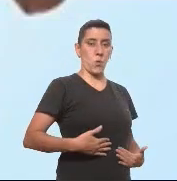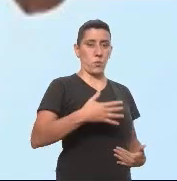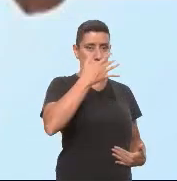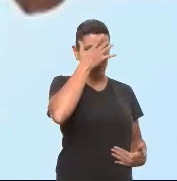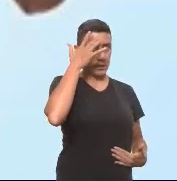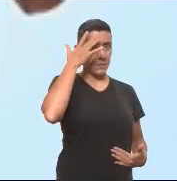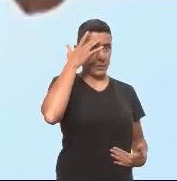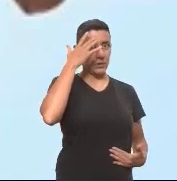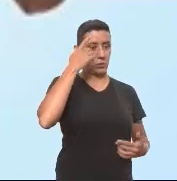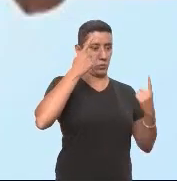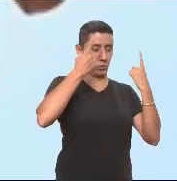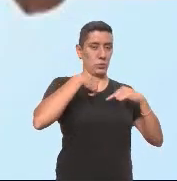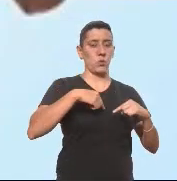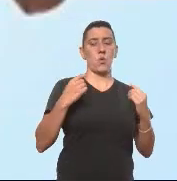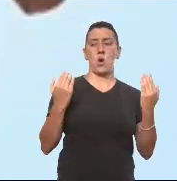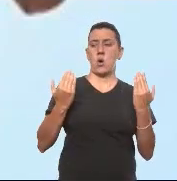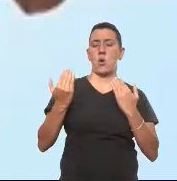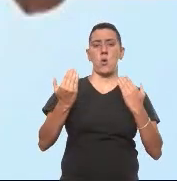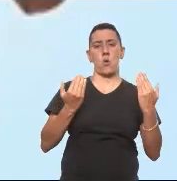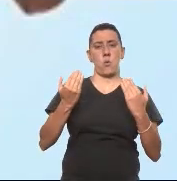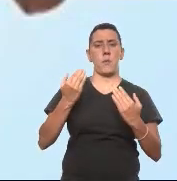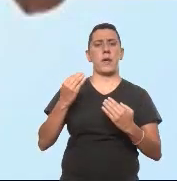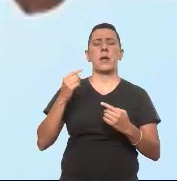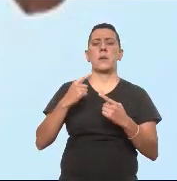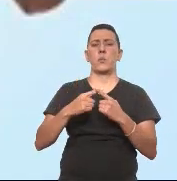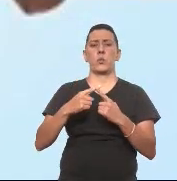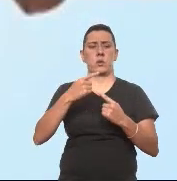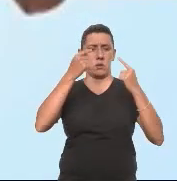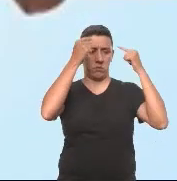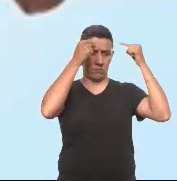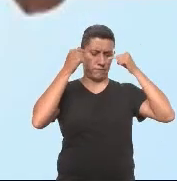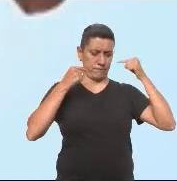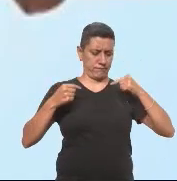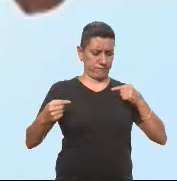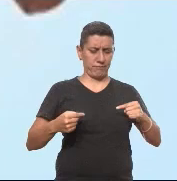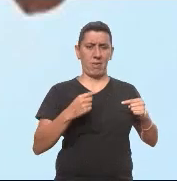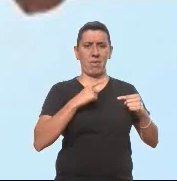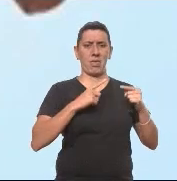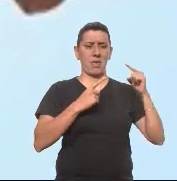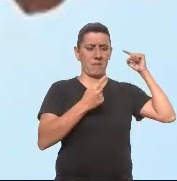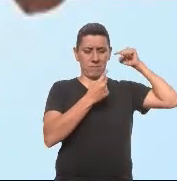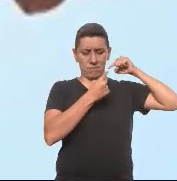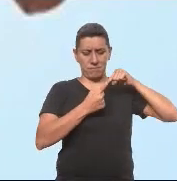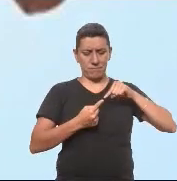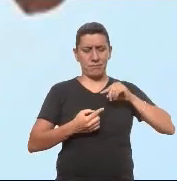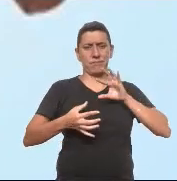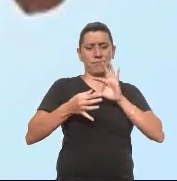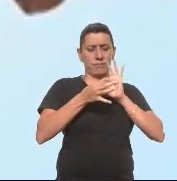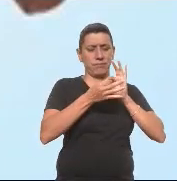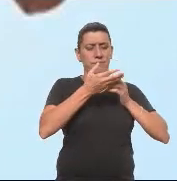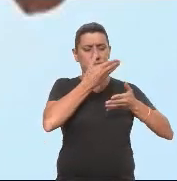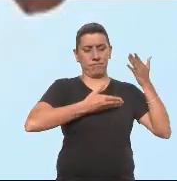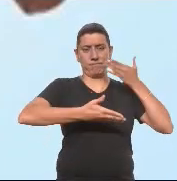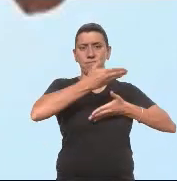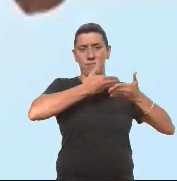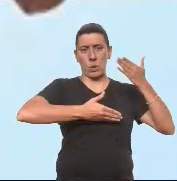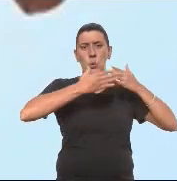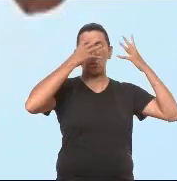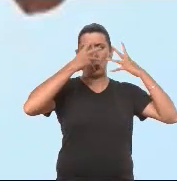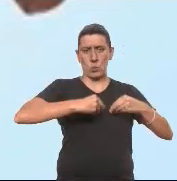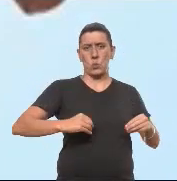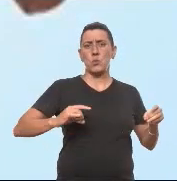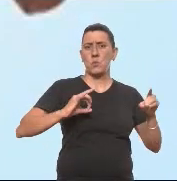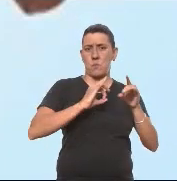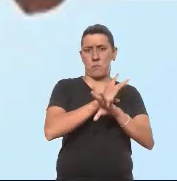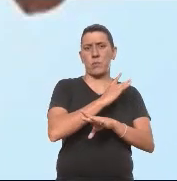comparado com o corpo humano onde eu tenho os mais diferentes órgãos e as suas determinadas funções um depende do outro cada